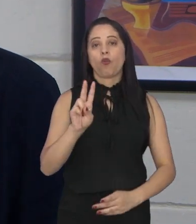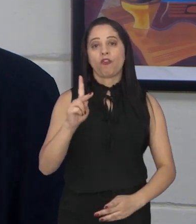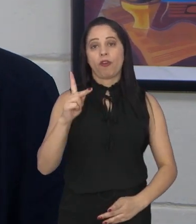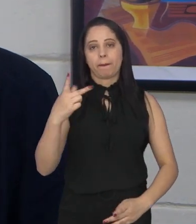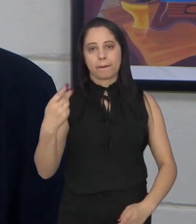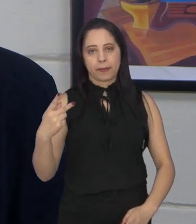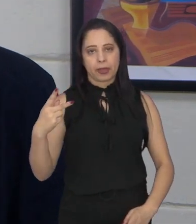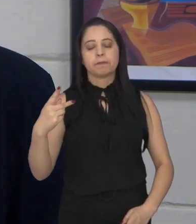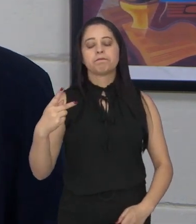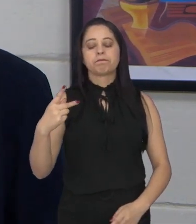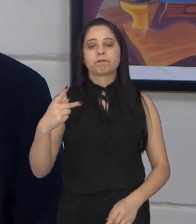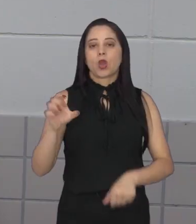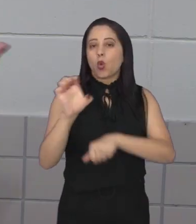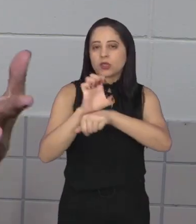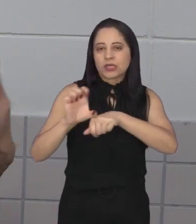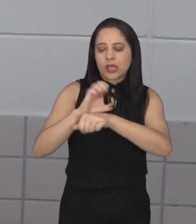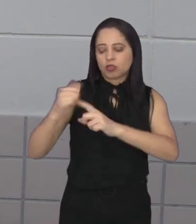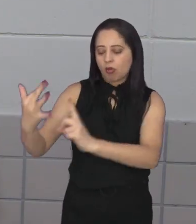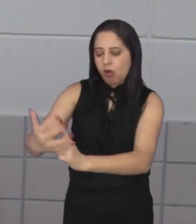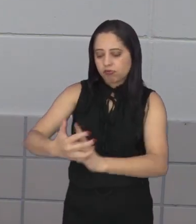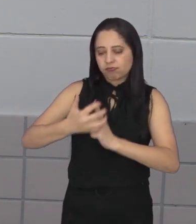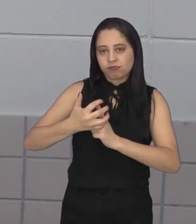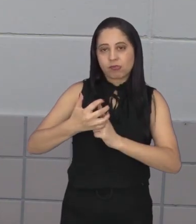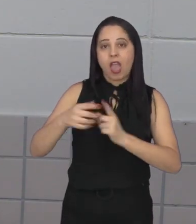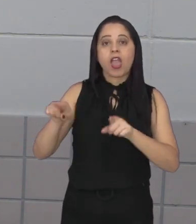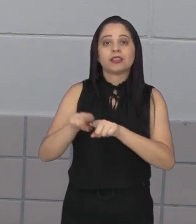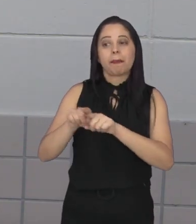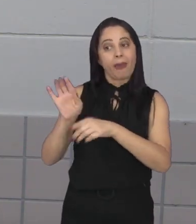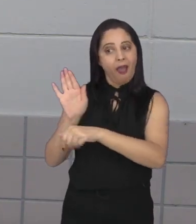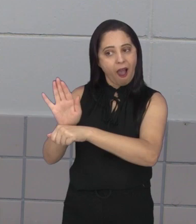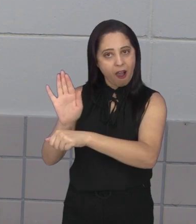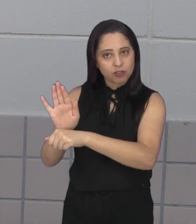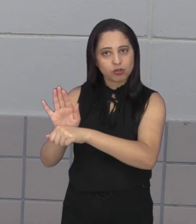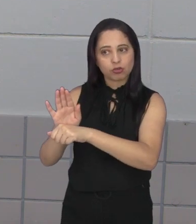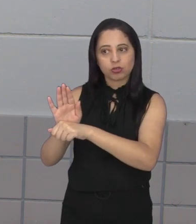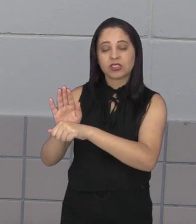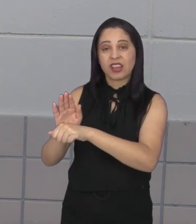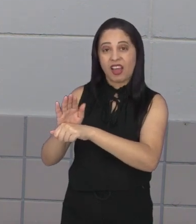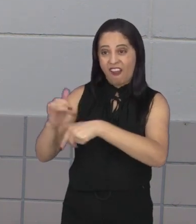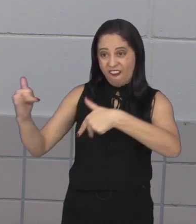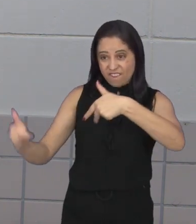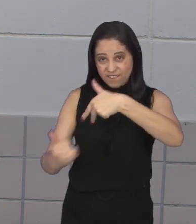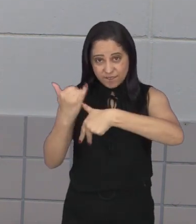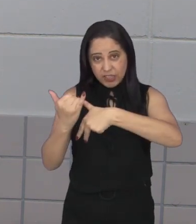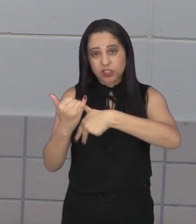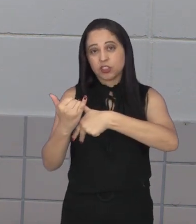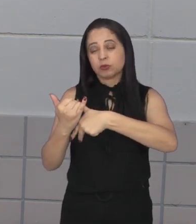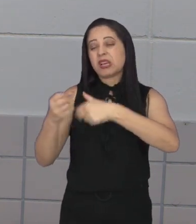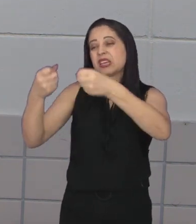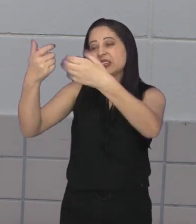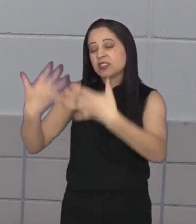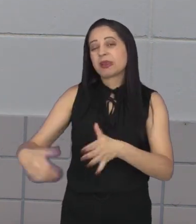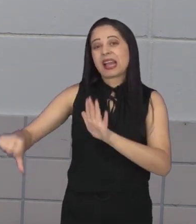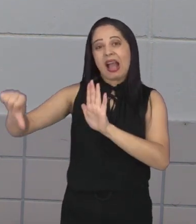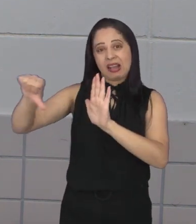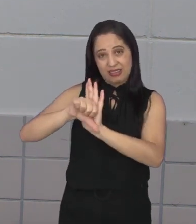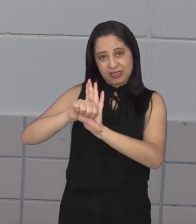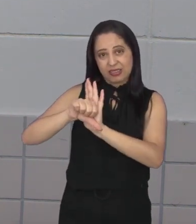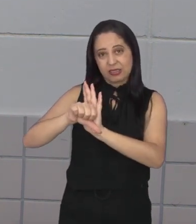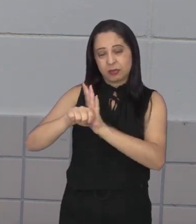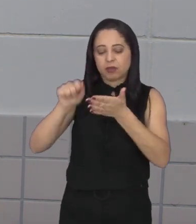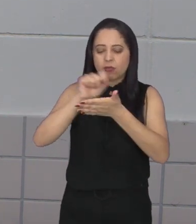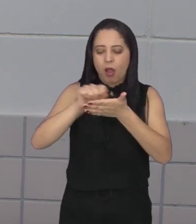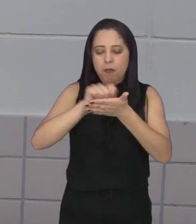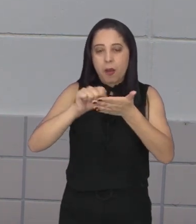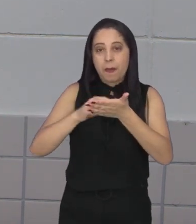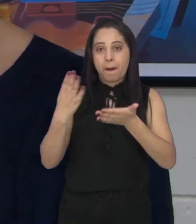os estagiários, além de acolher, ainda ajudam as vítimas a esclarecer melhor o crime no registro do processo do